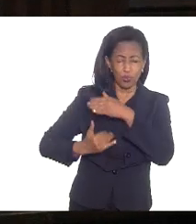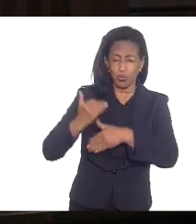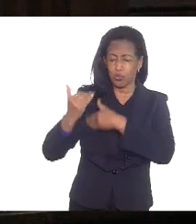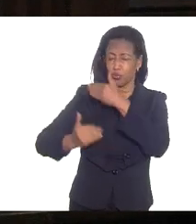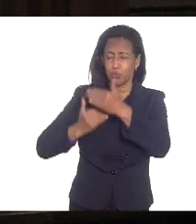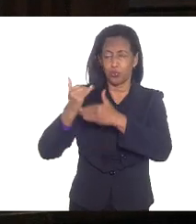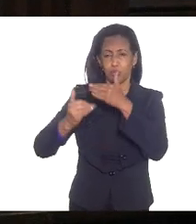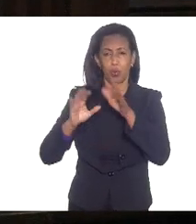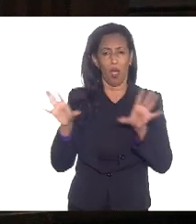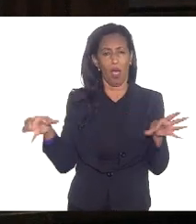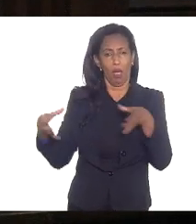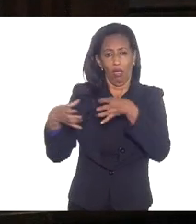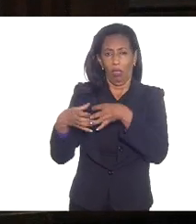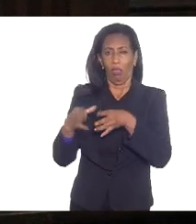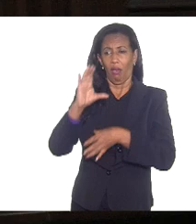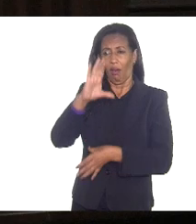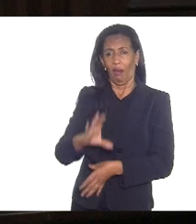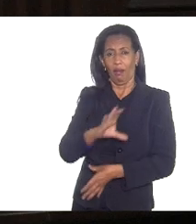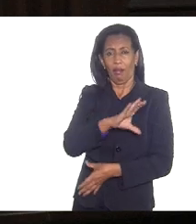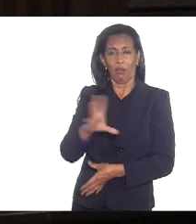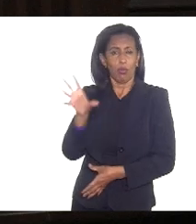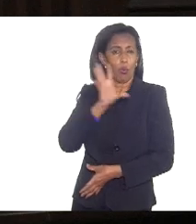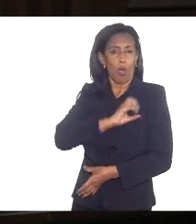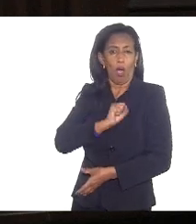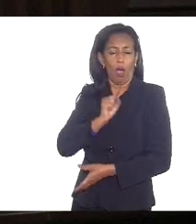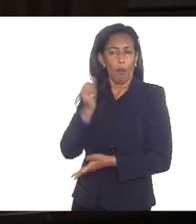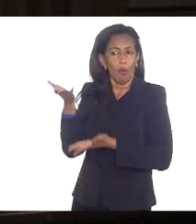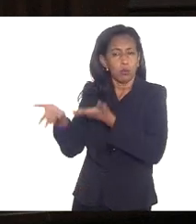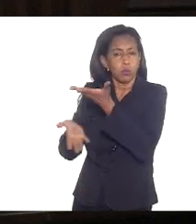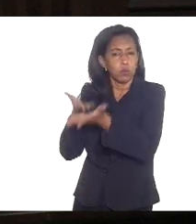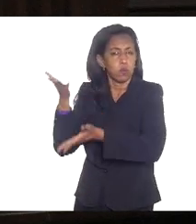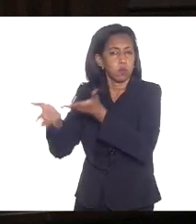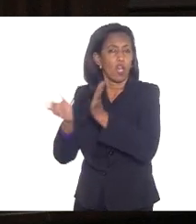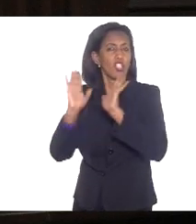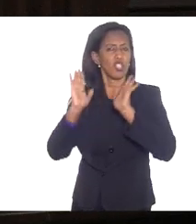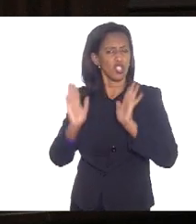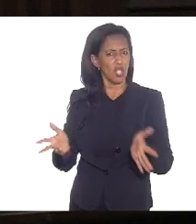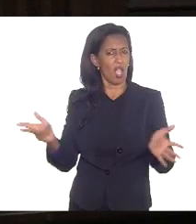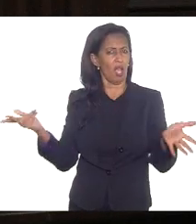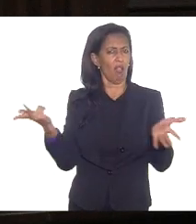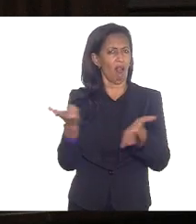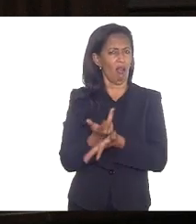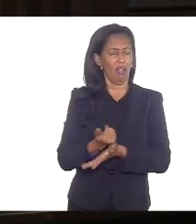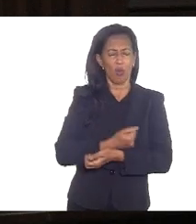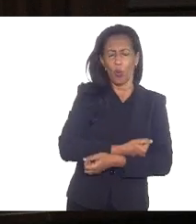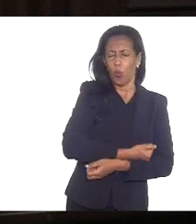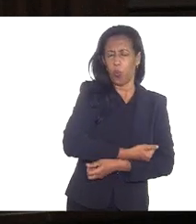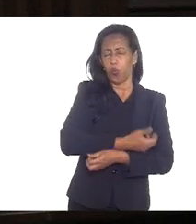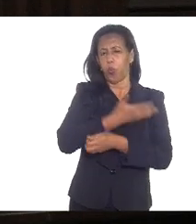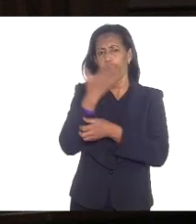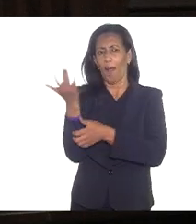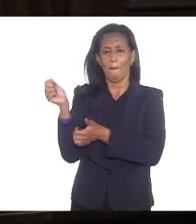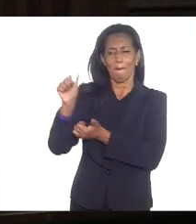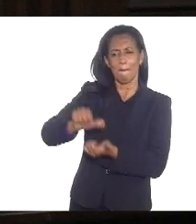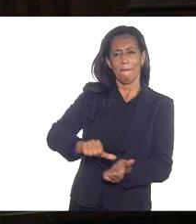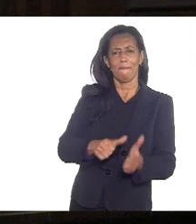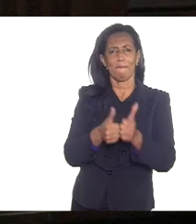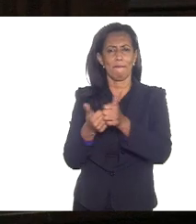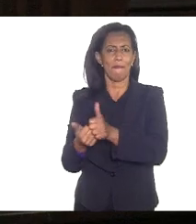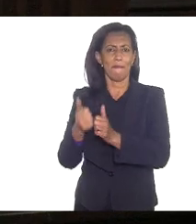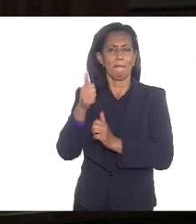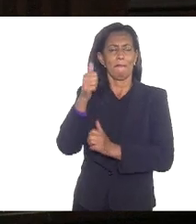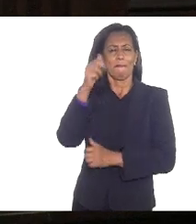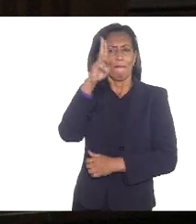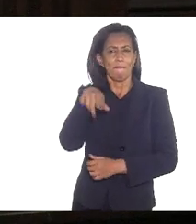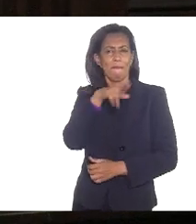querido pelo povo católico daquela cidade, tendo realizado incontáveis batismos,